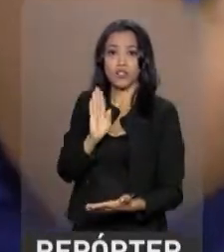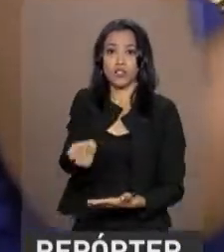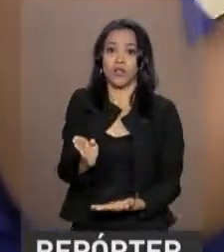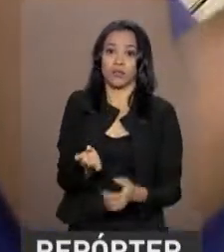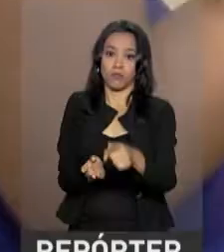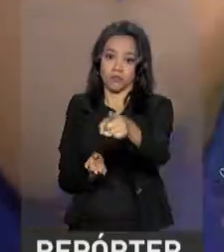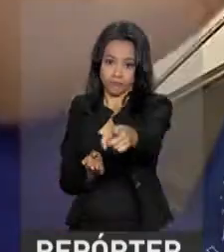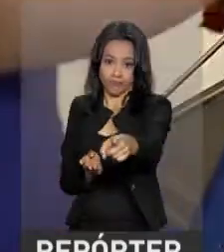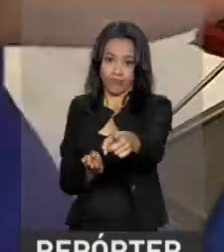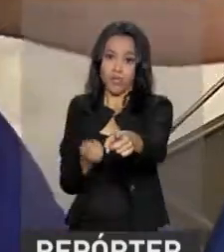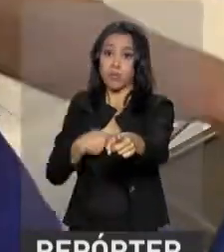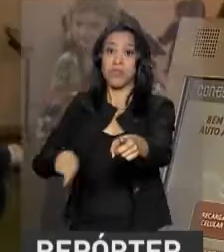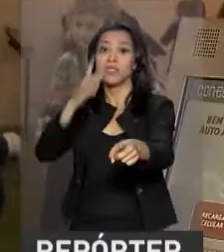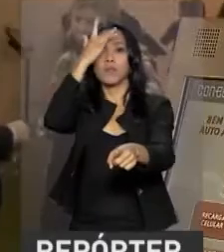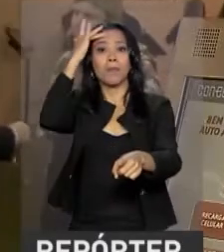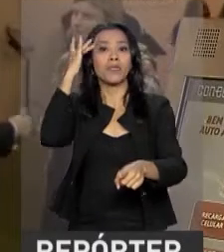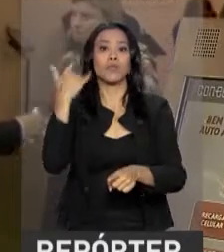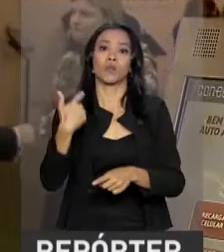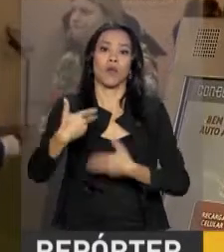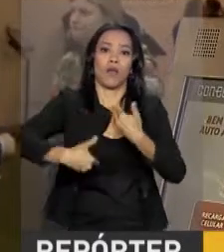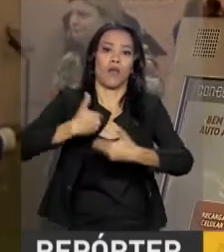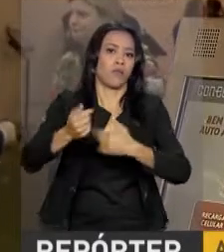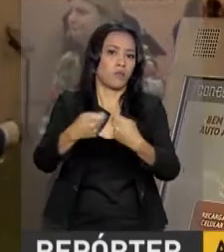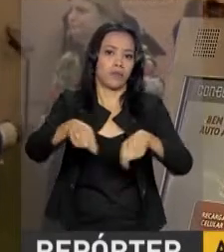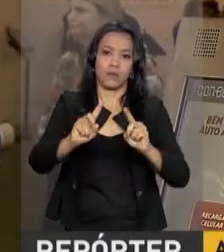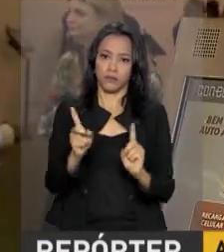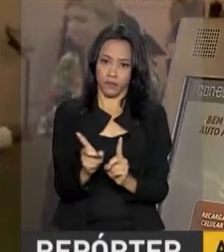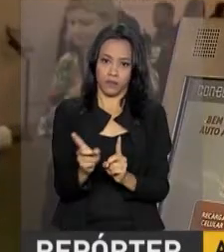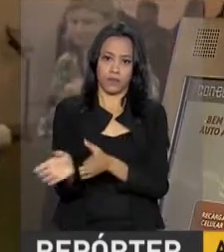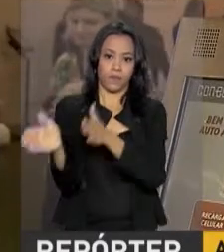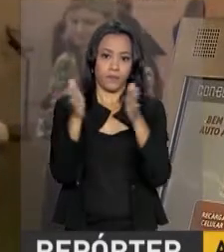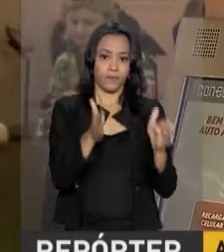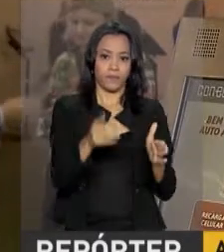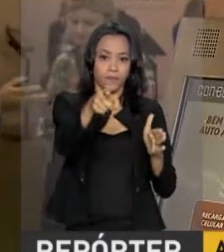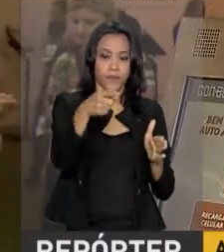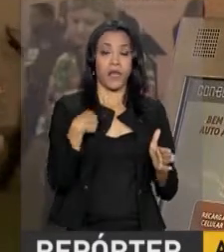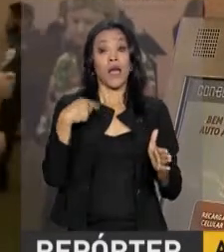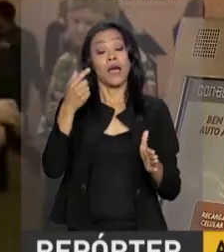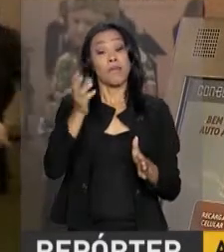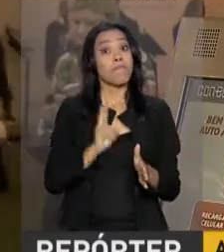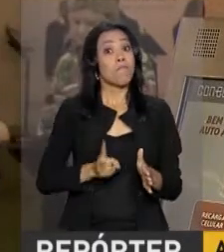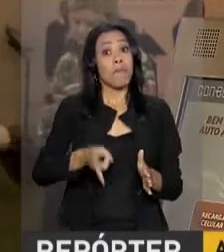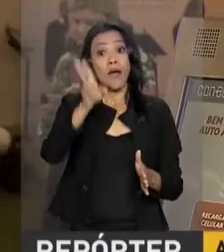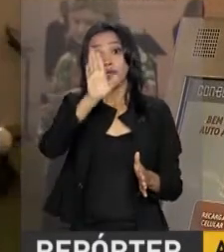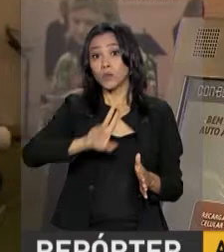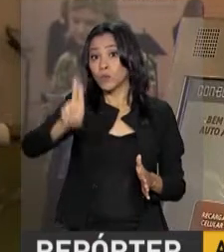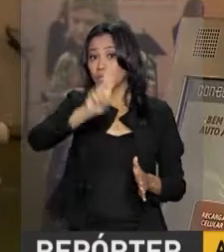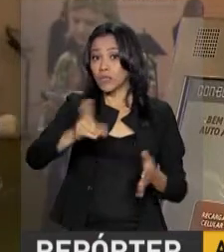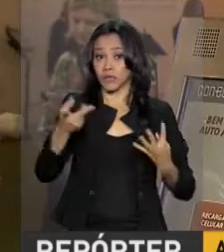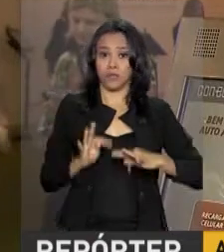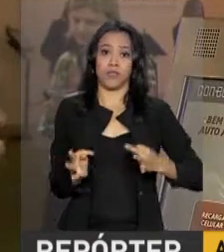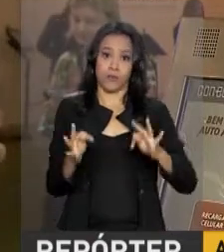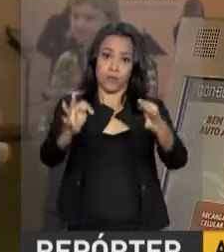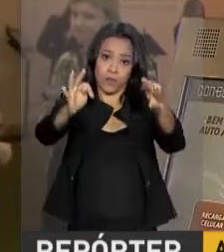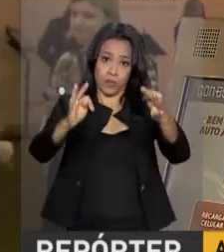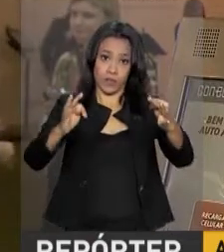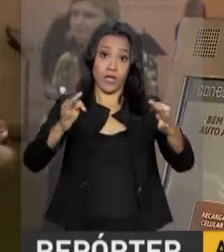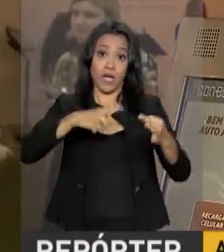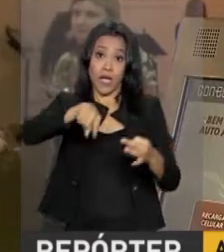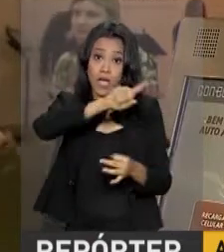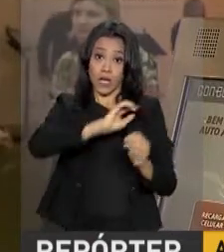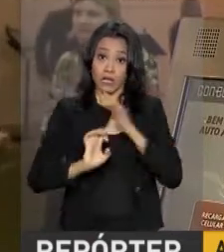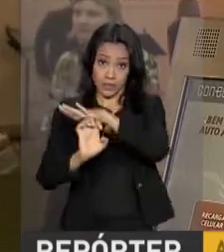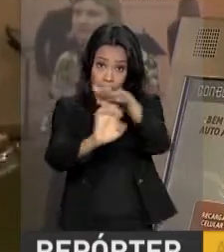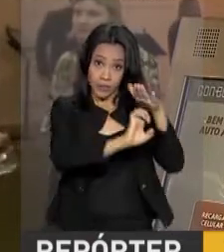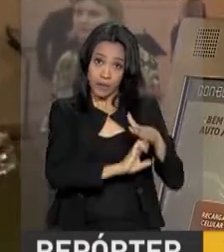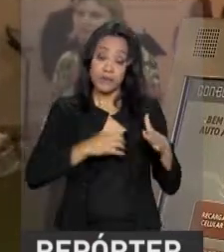caixa sem atendente cada vez mais a tecnologia está indo para o ponto de venda os olhos vêem que é a uma necessidade de